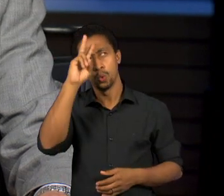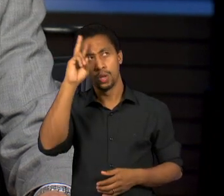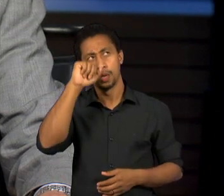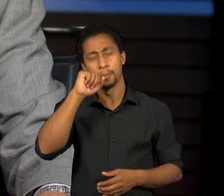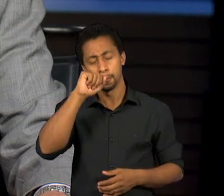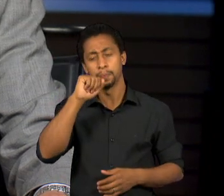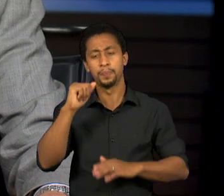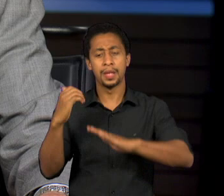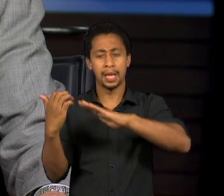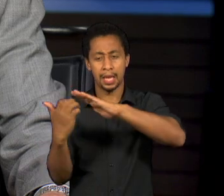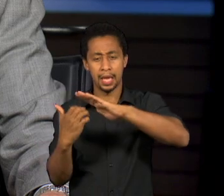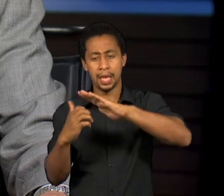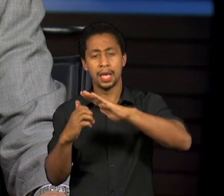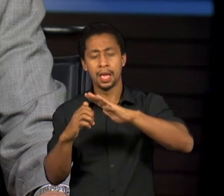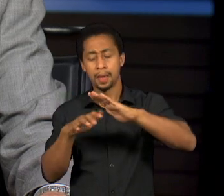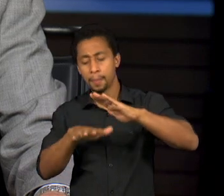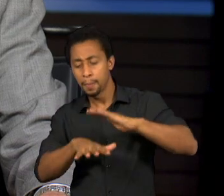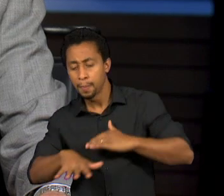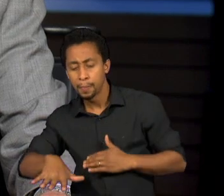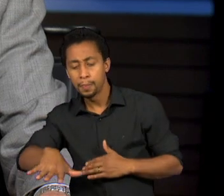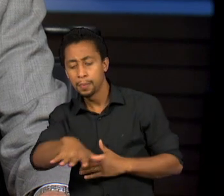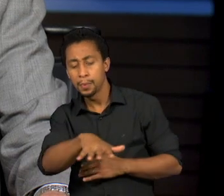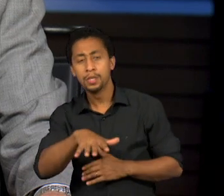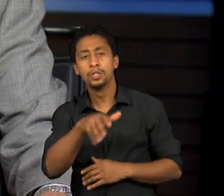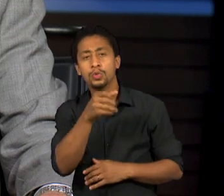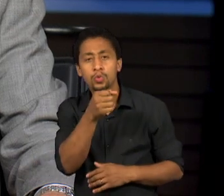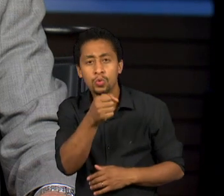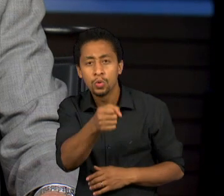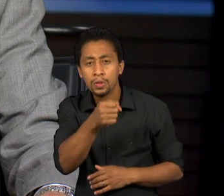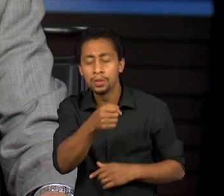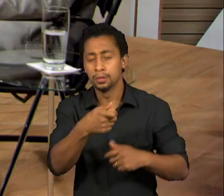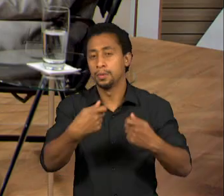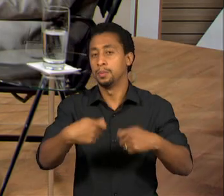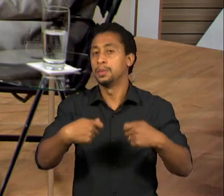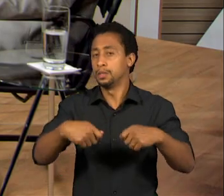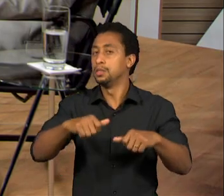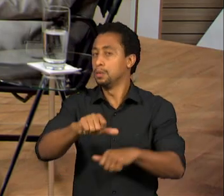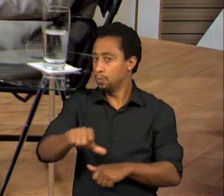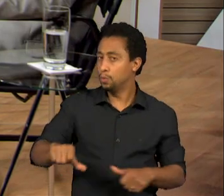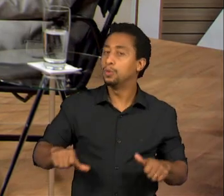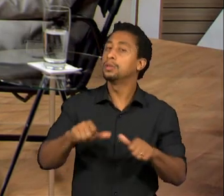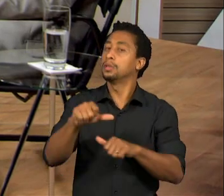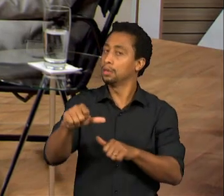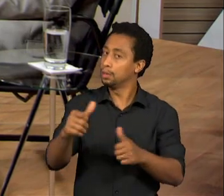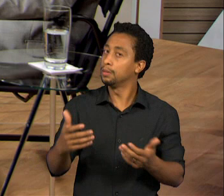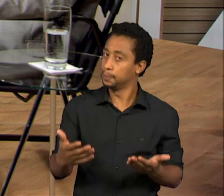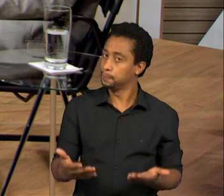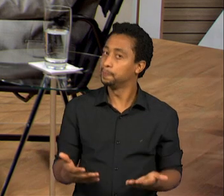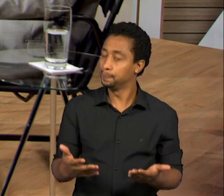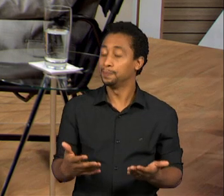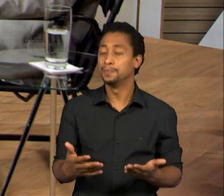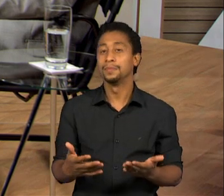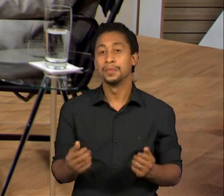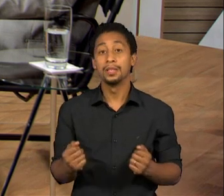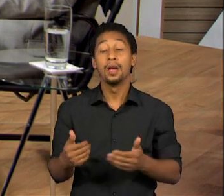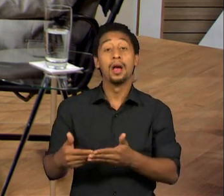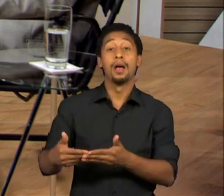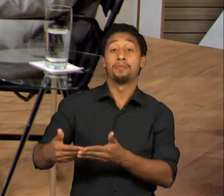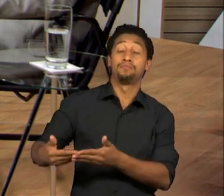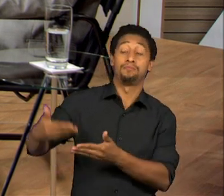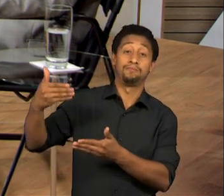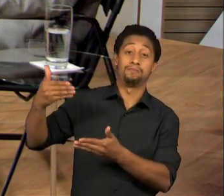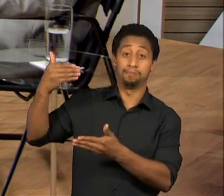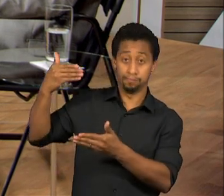jornalísticas precisam se reinventar, que o Monforte traz aqui com muita propriedade, já foi levantada